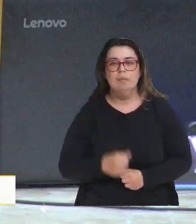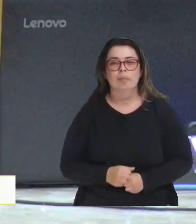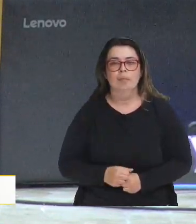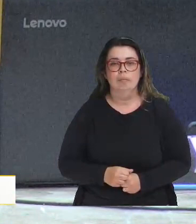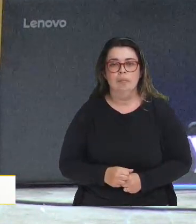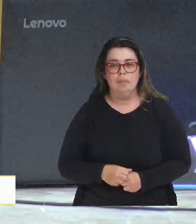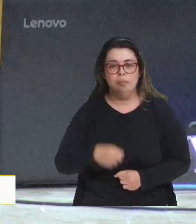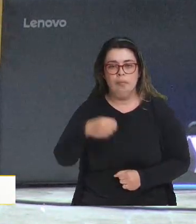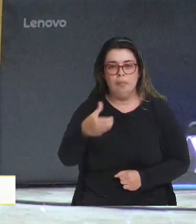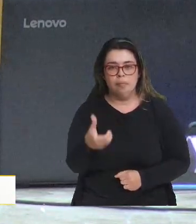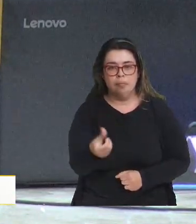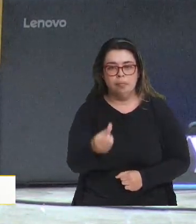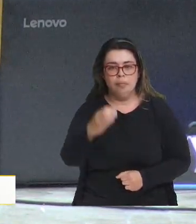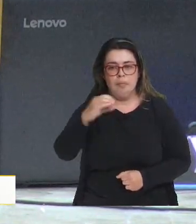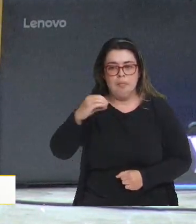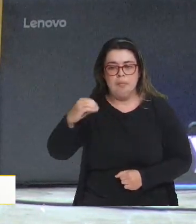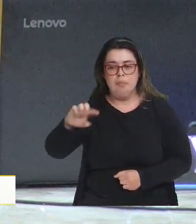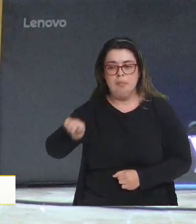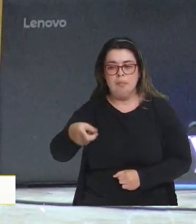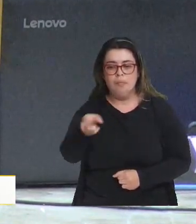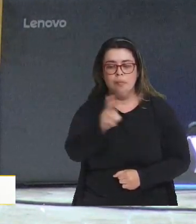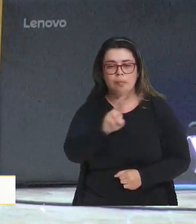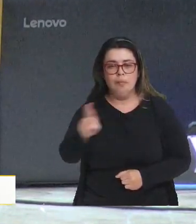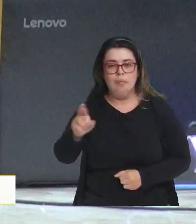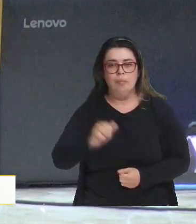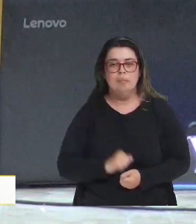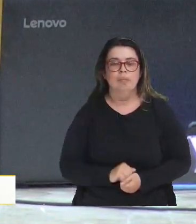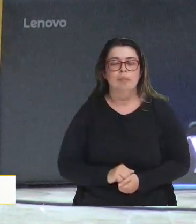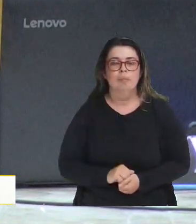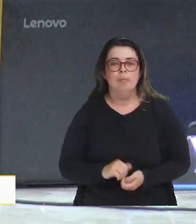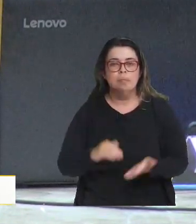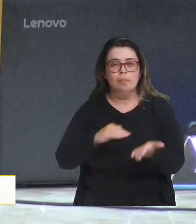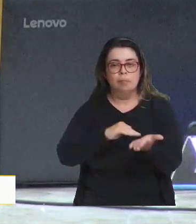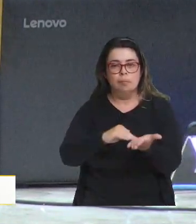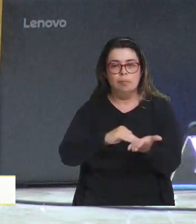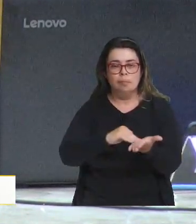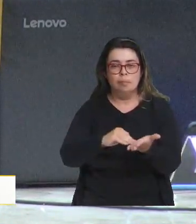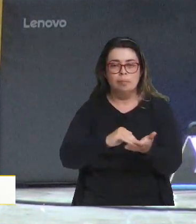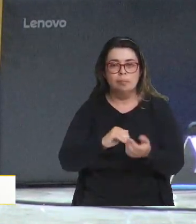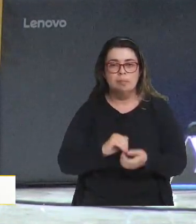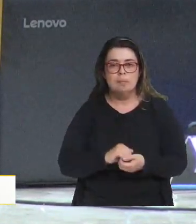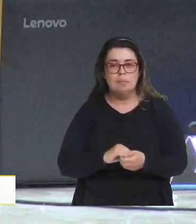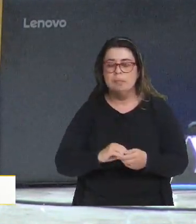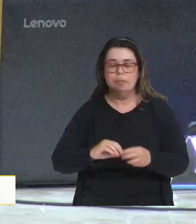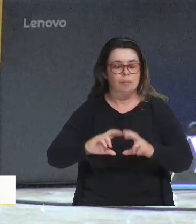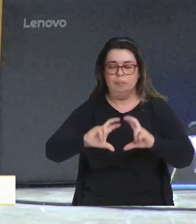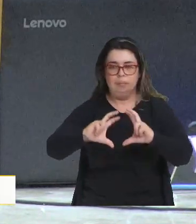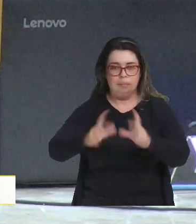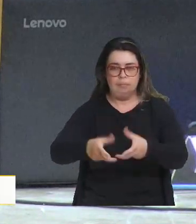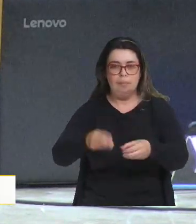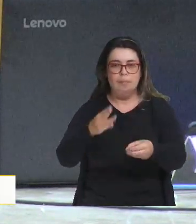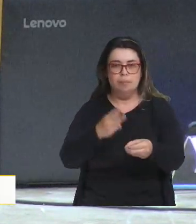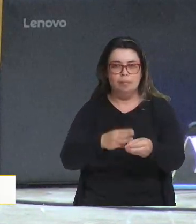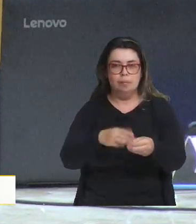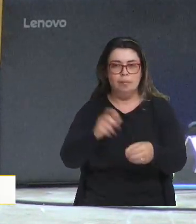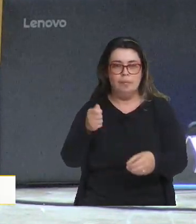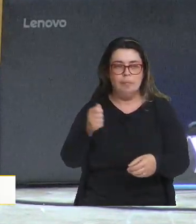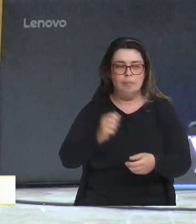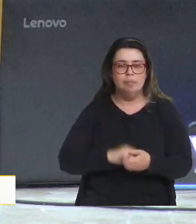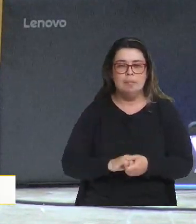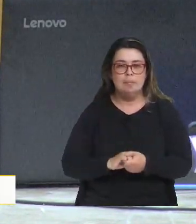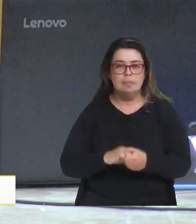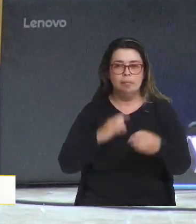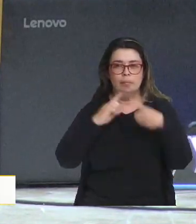de R$ 600 mil, junto à unidade orçamentária da Câmara Municipal de Assis. Em